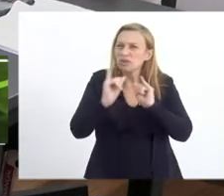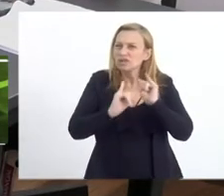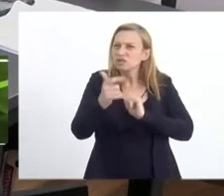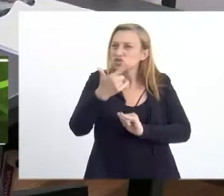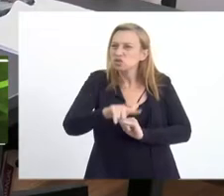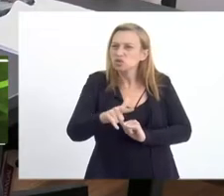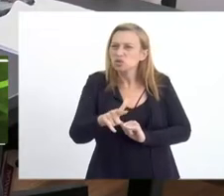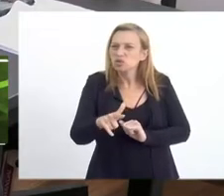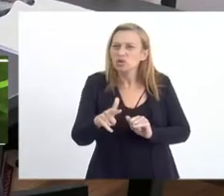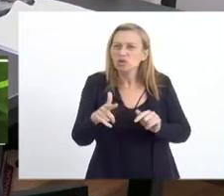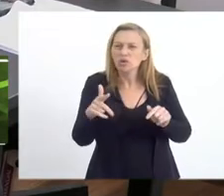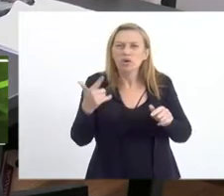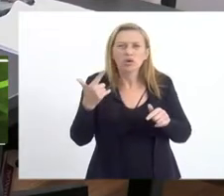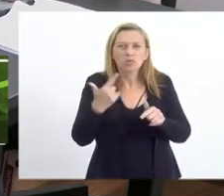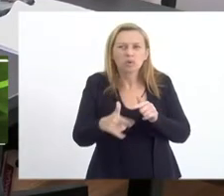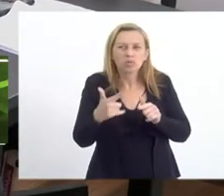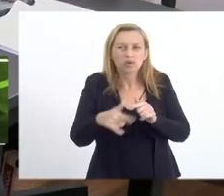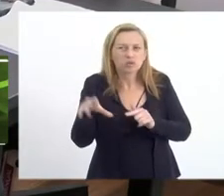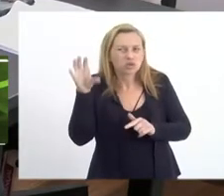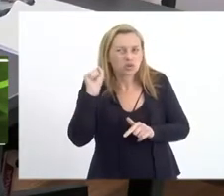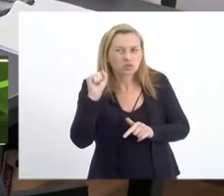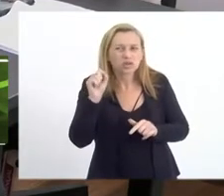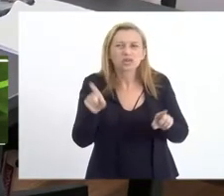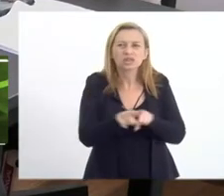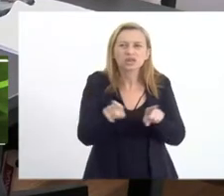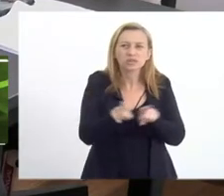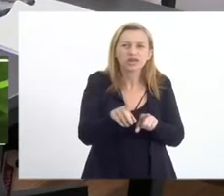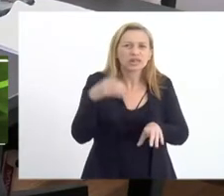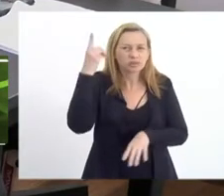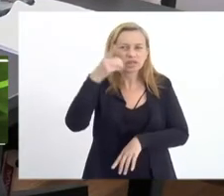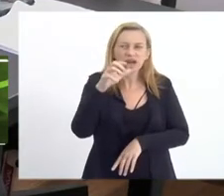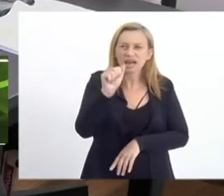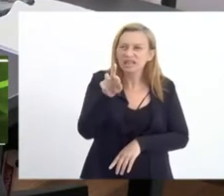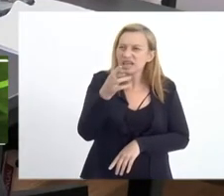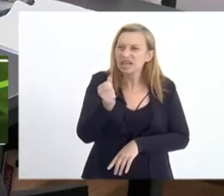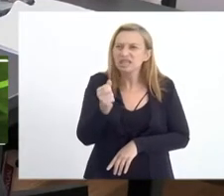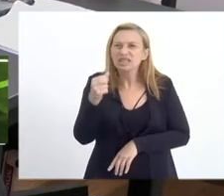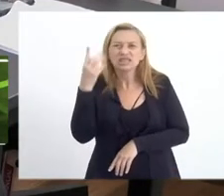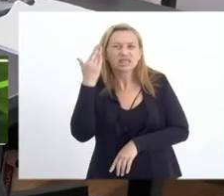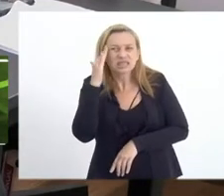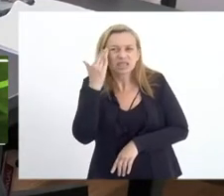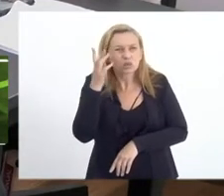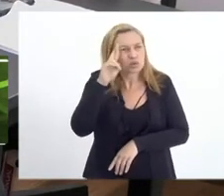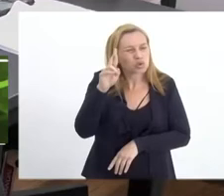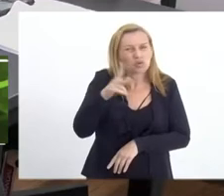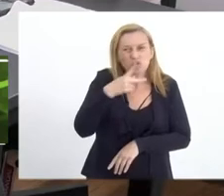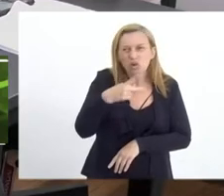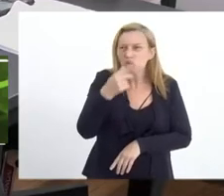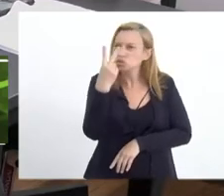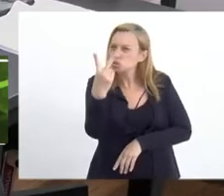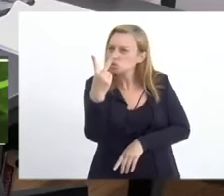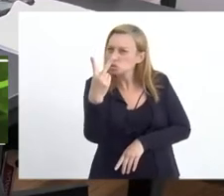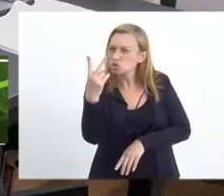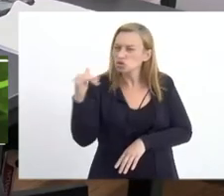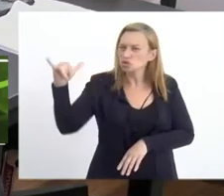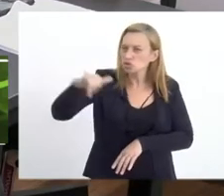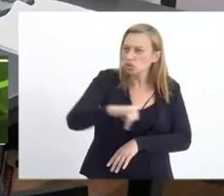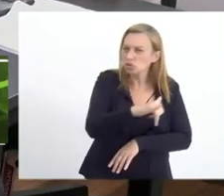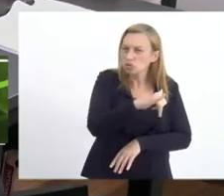novamente, que eu tive aqui uma dificuldade, até eu e a deputada Adriana Baltazar, de entender. O senhor disse que são dois voos o